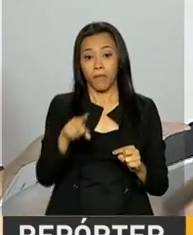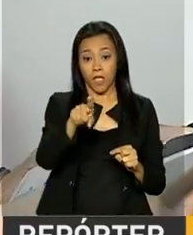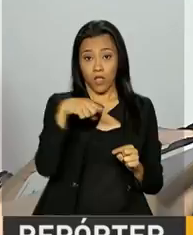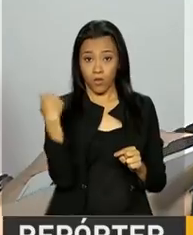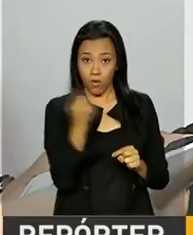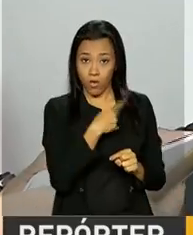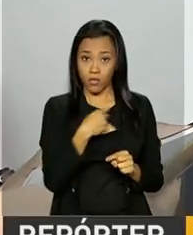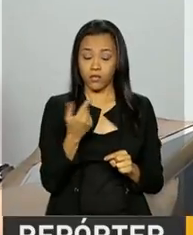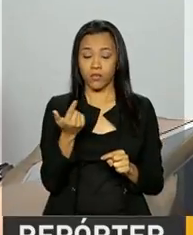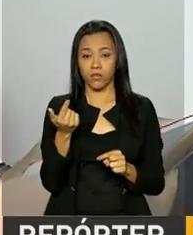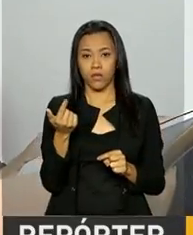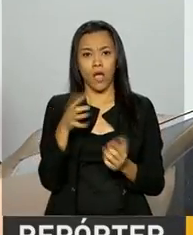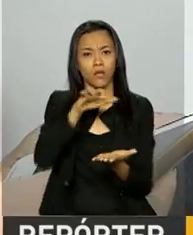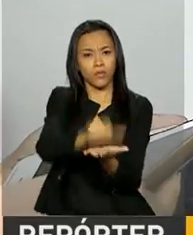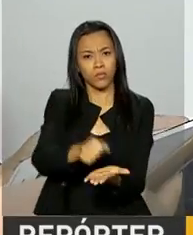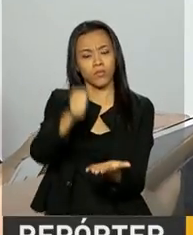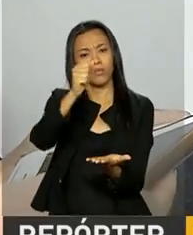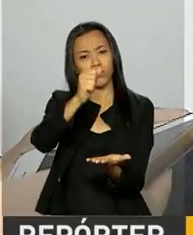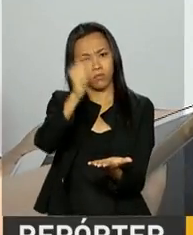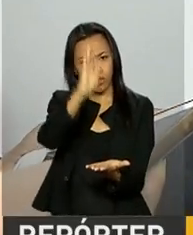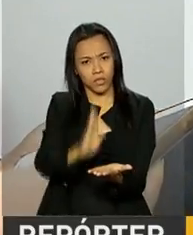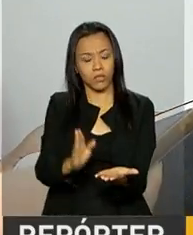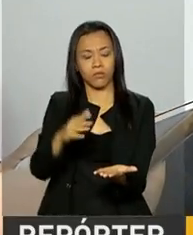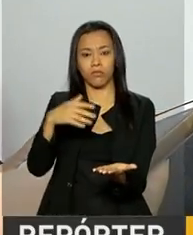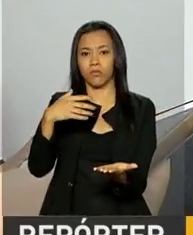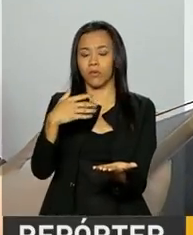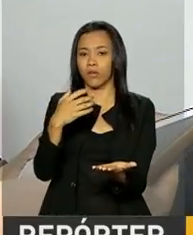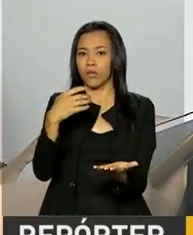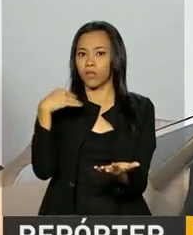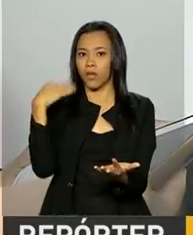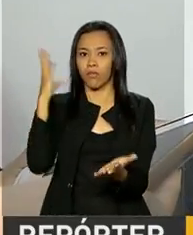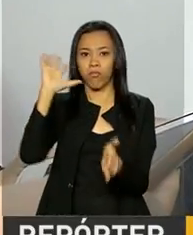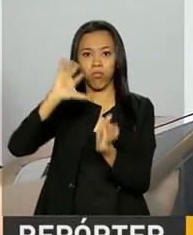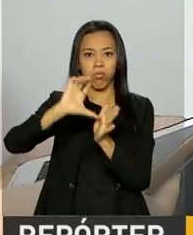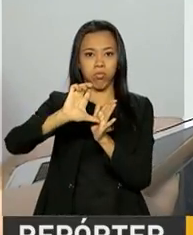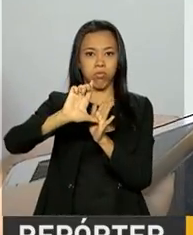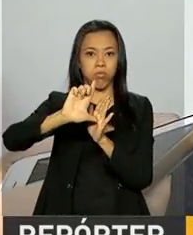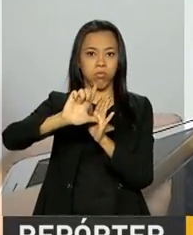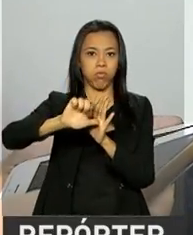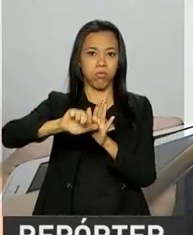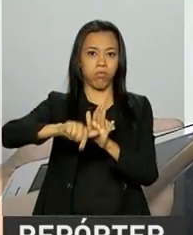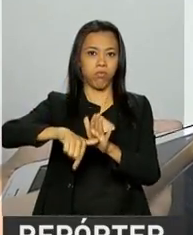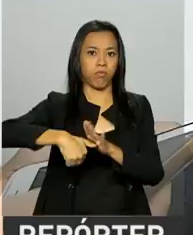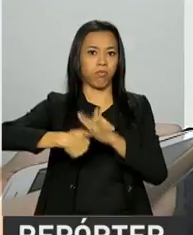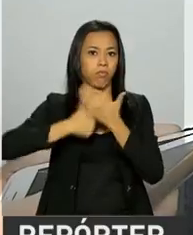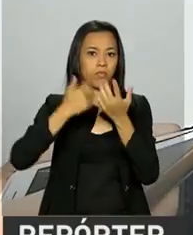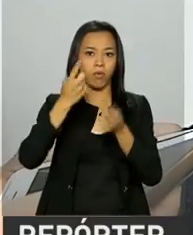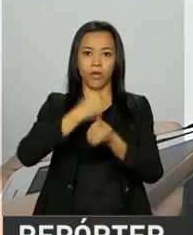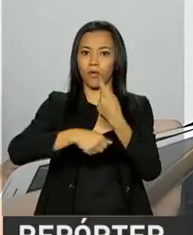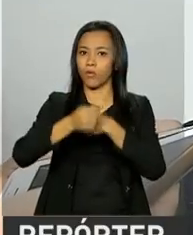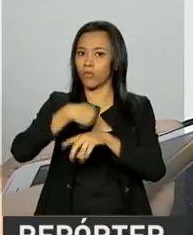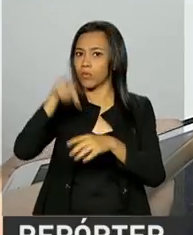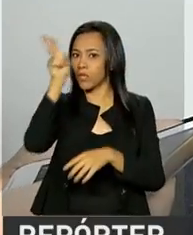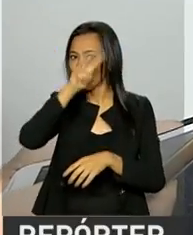o brasil estava enfrentando a maior recessão da sua história